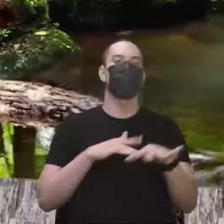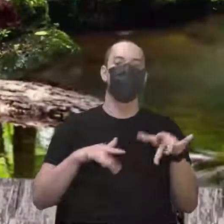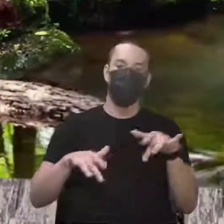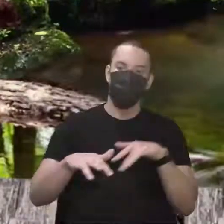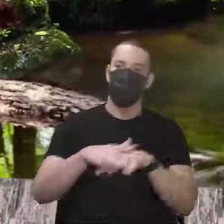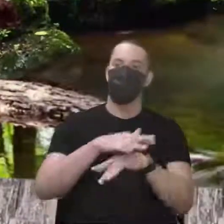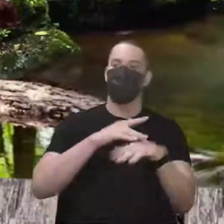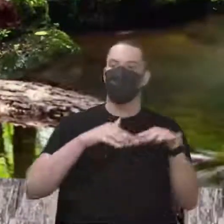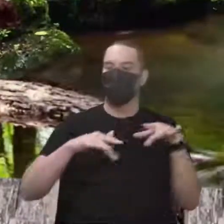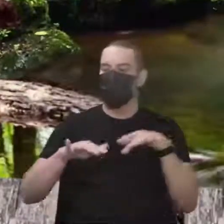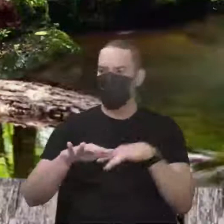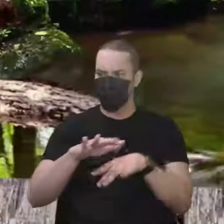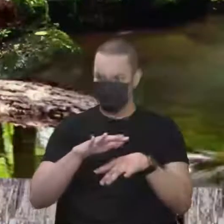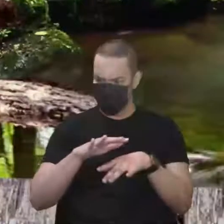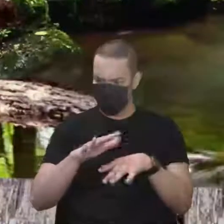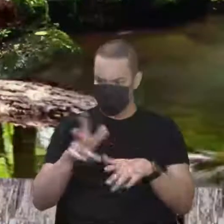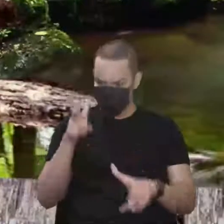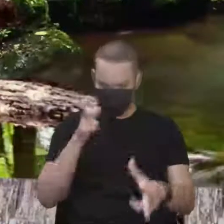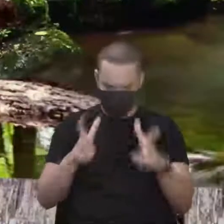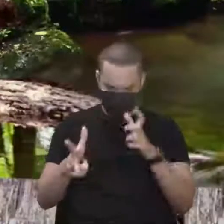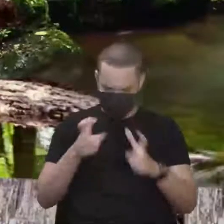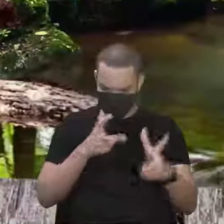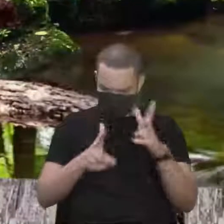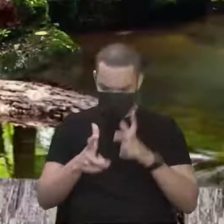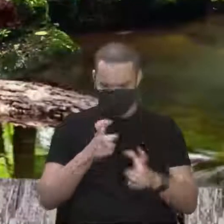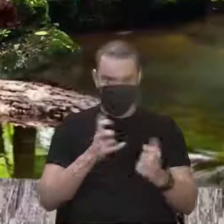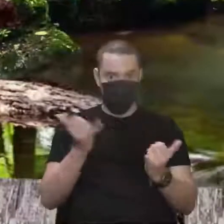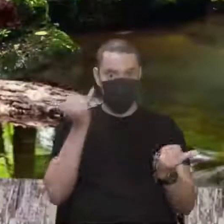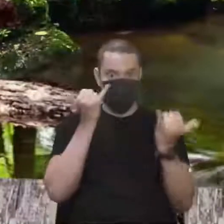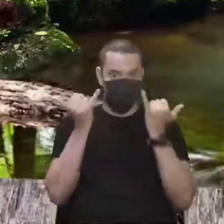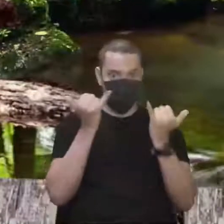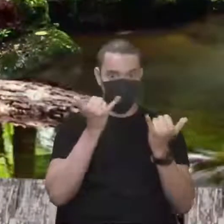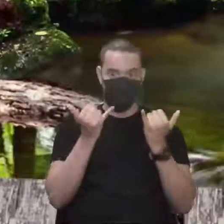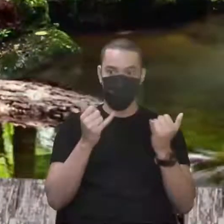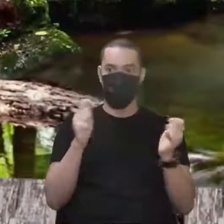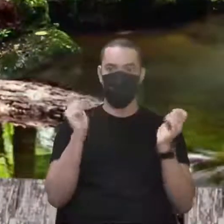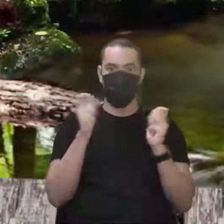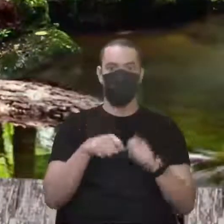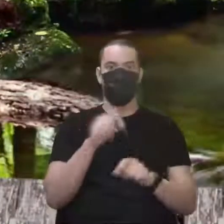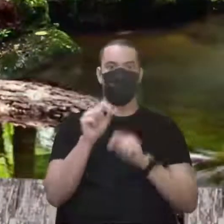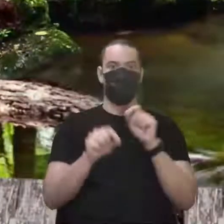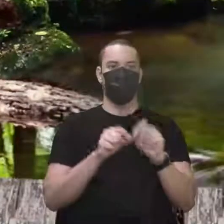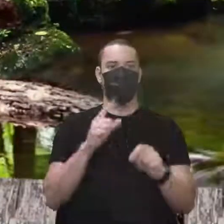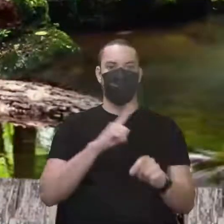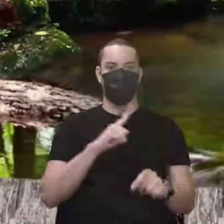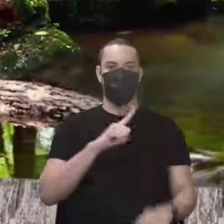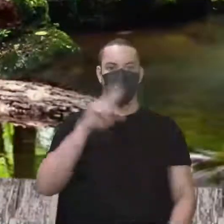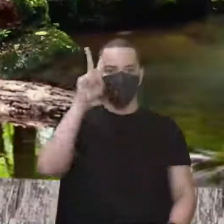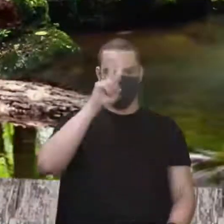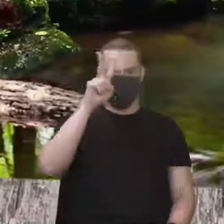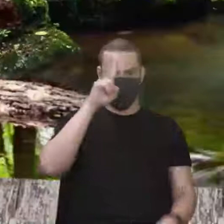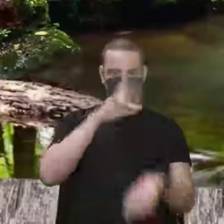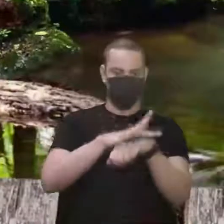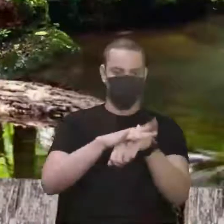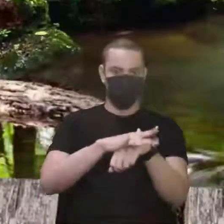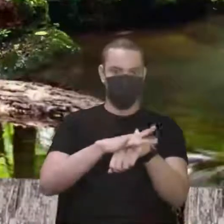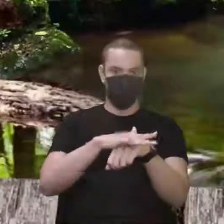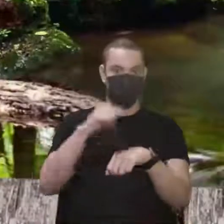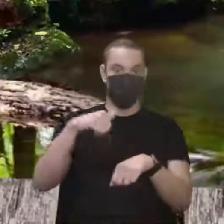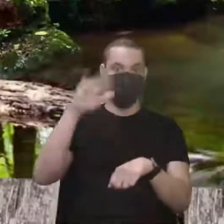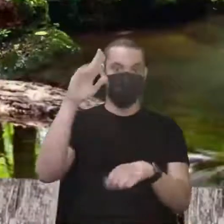incorporaram essa informação. Como elas trazem capacidade de patogenicidade maior é